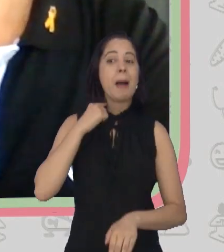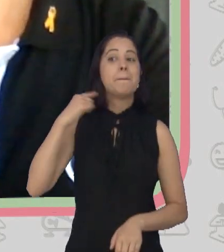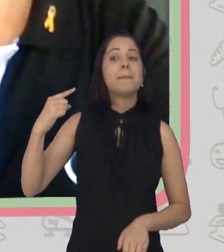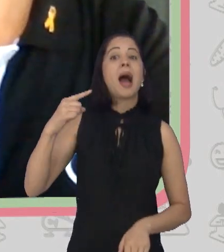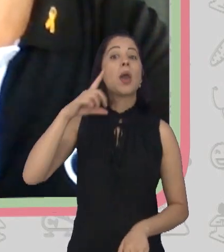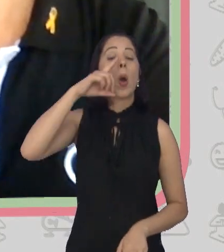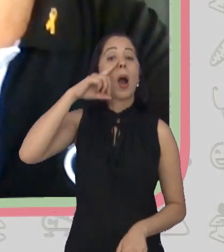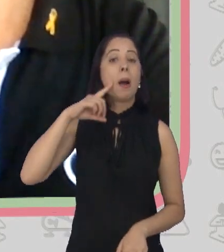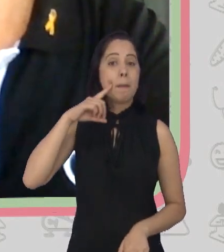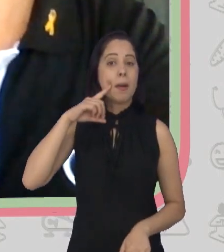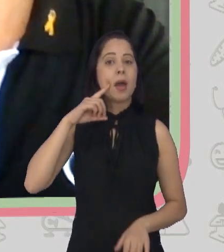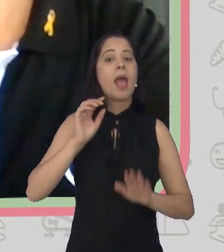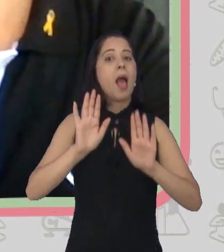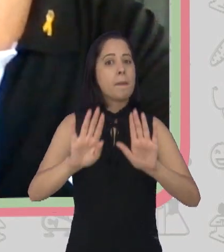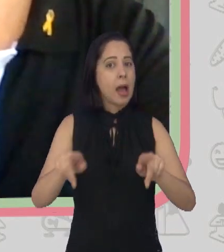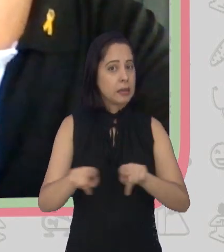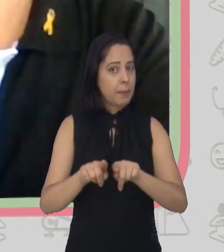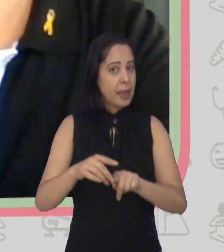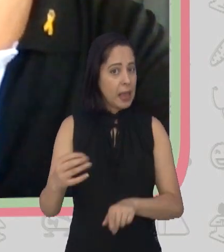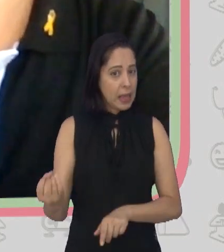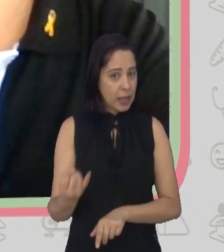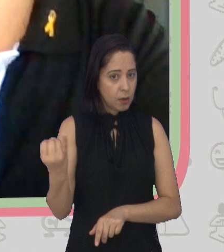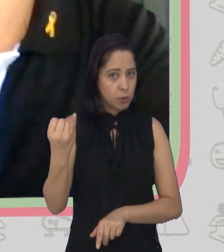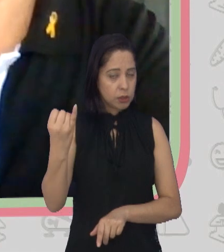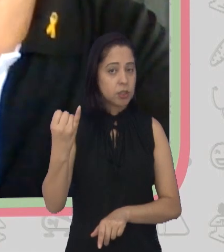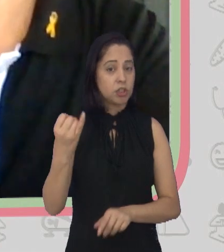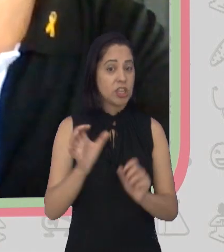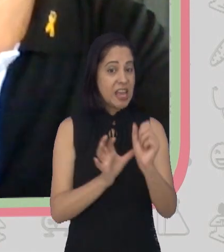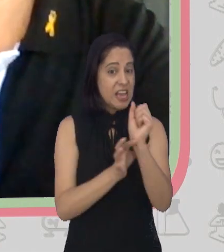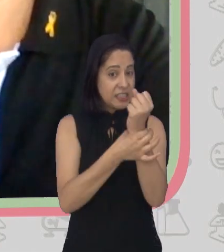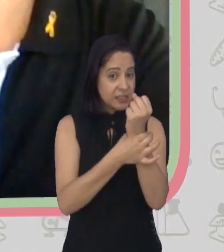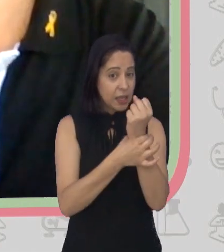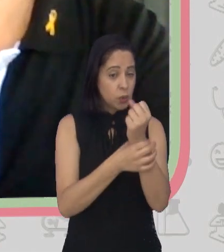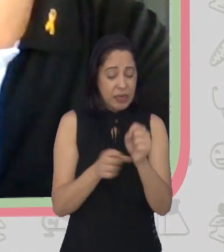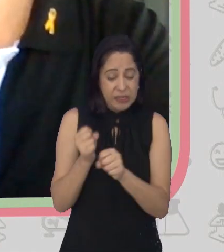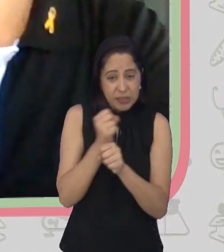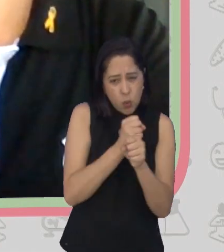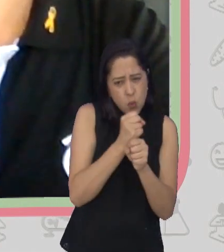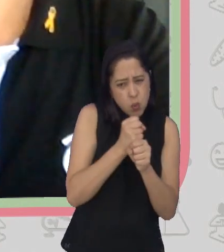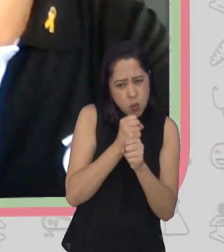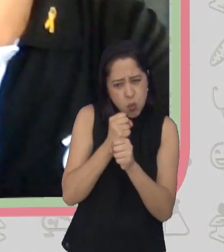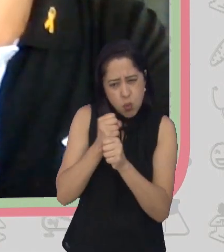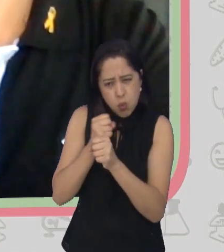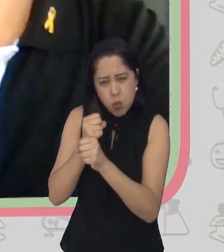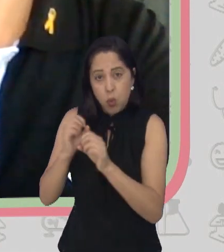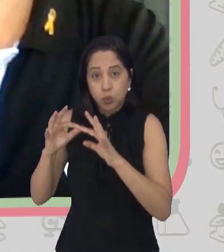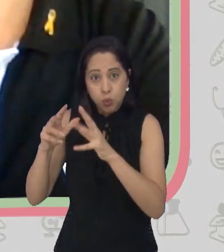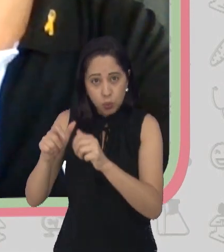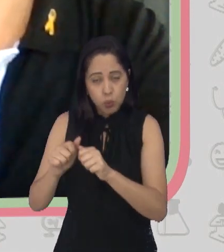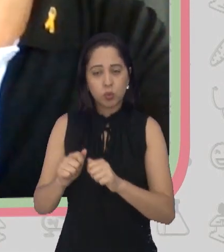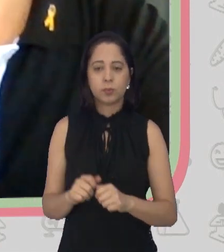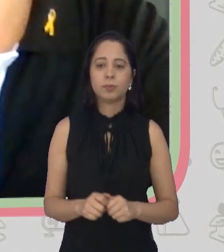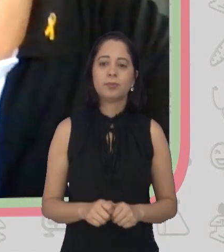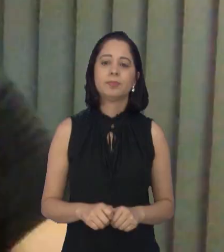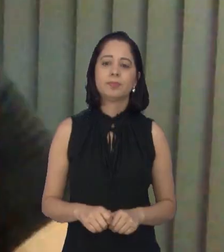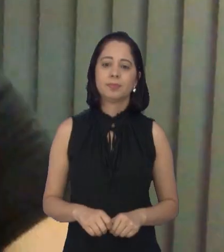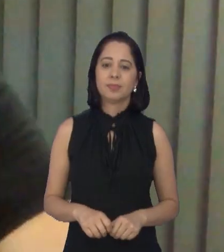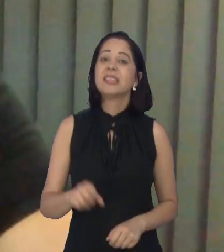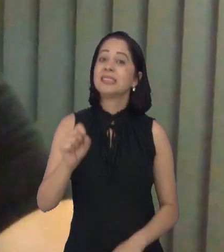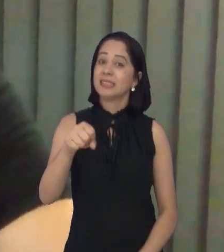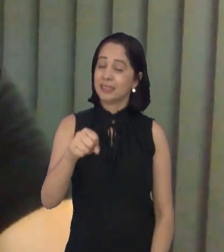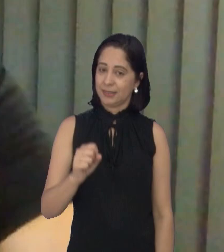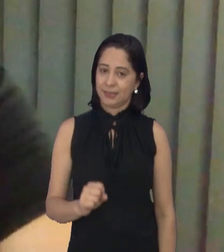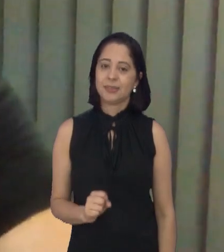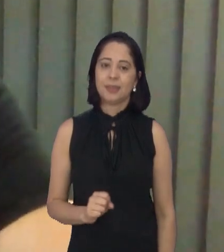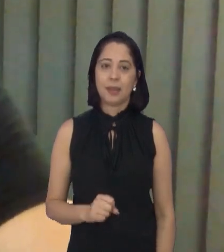Amarelo. Mas é importante a gente ressaltar que a segurança no trânsito, ela deve durar o ano inteiro, não é mesmo, Daniela? Não tenha